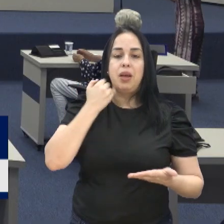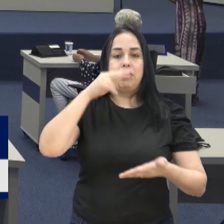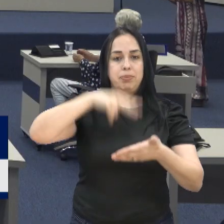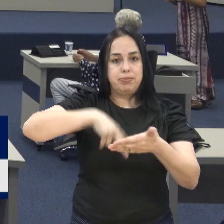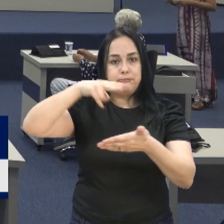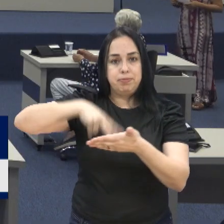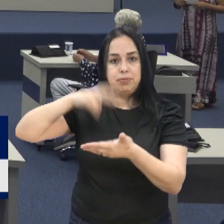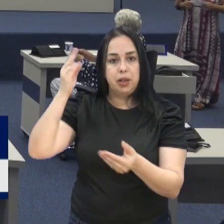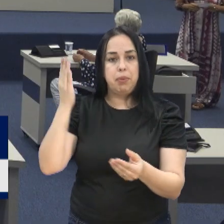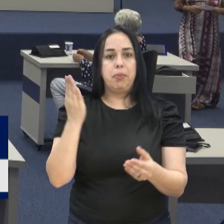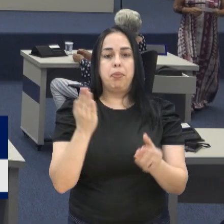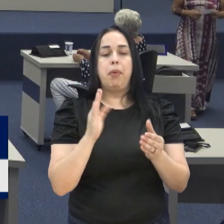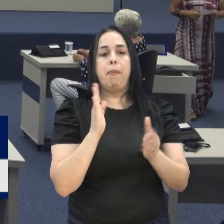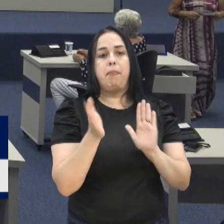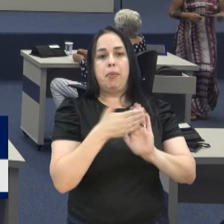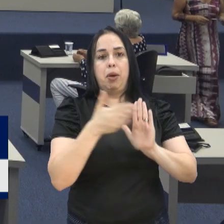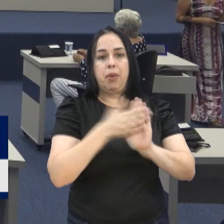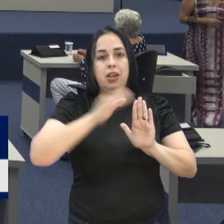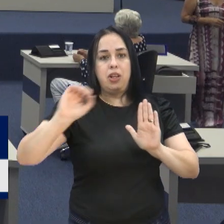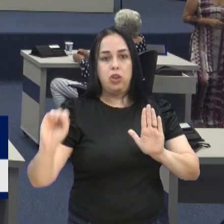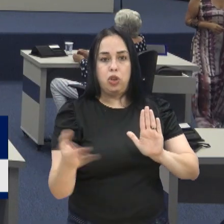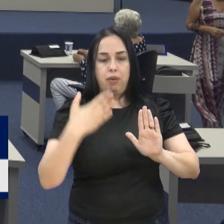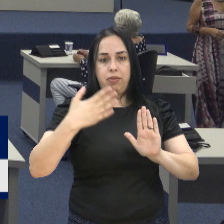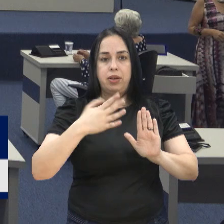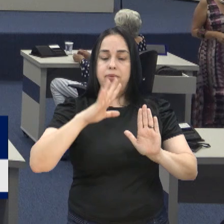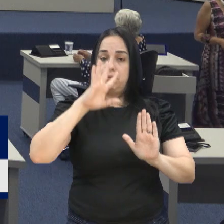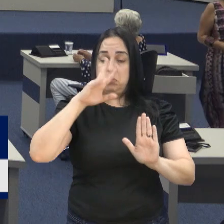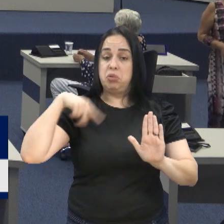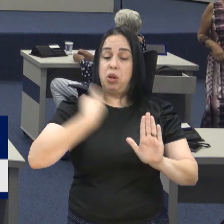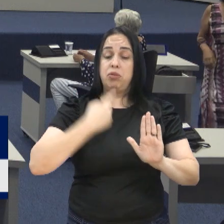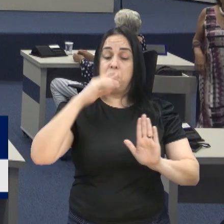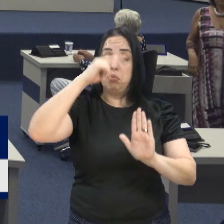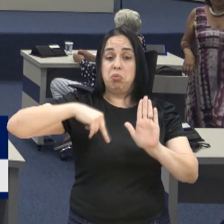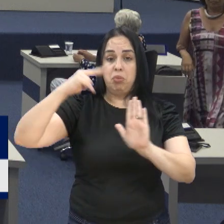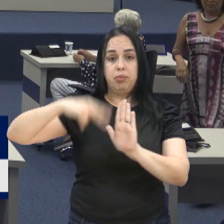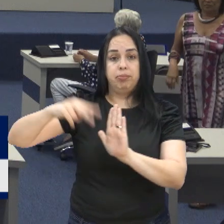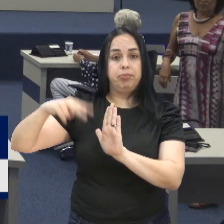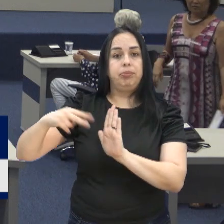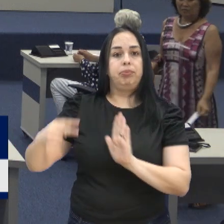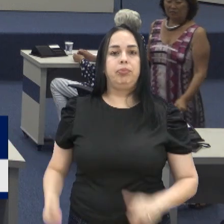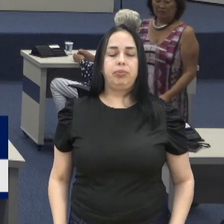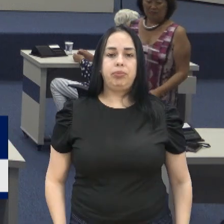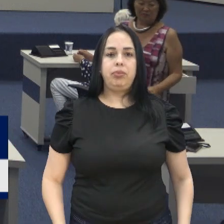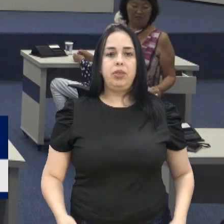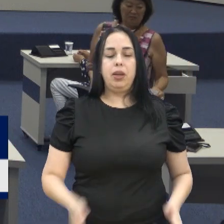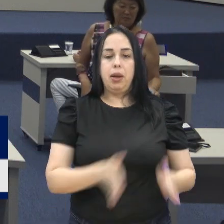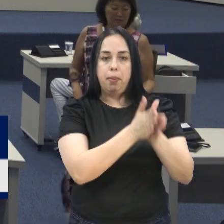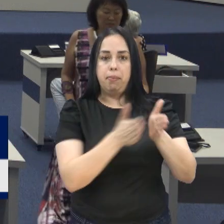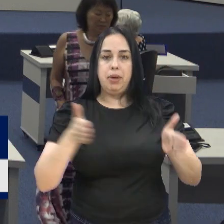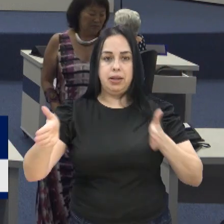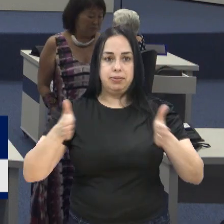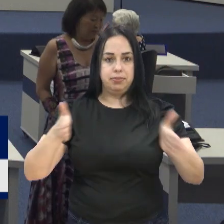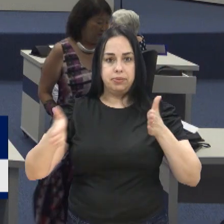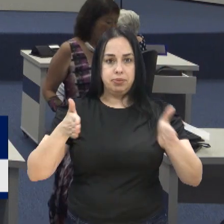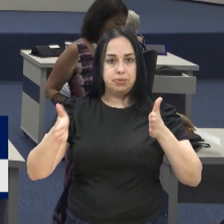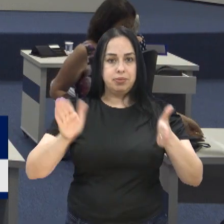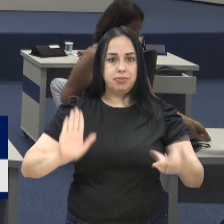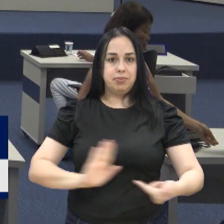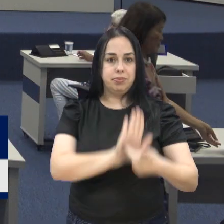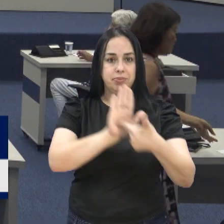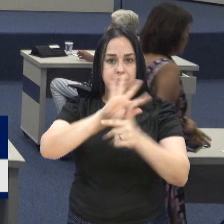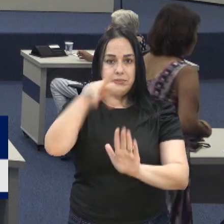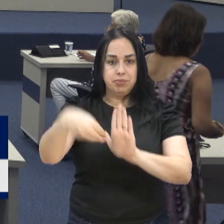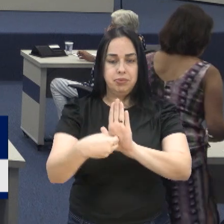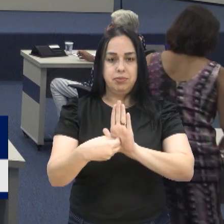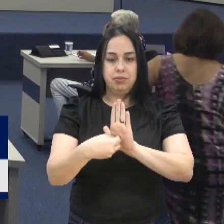vereadores. Proposituras novas a serem lidas. Término do prazo para apresentação de